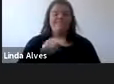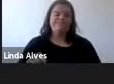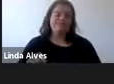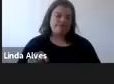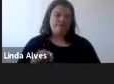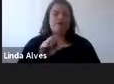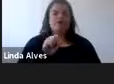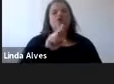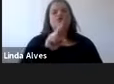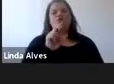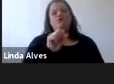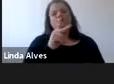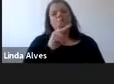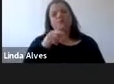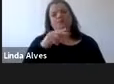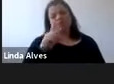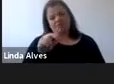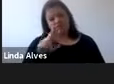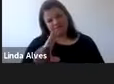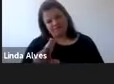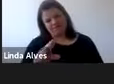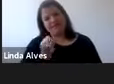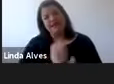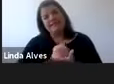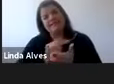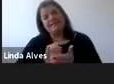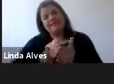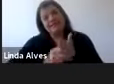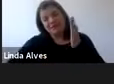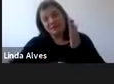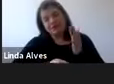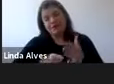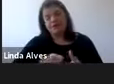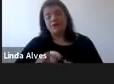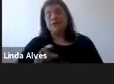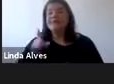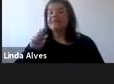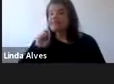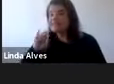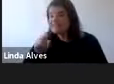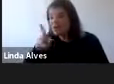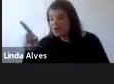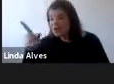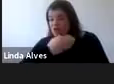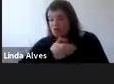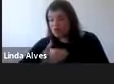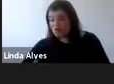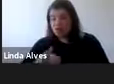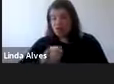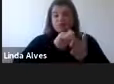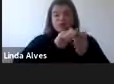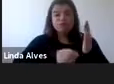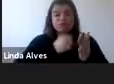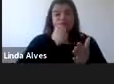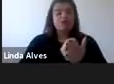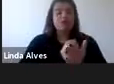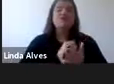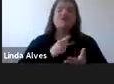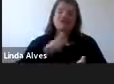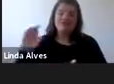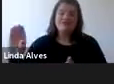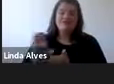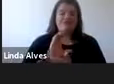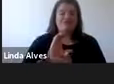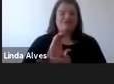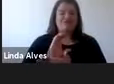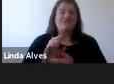acabou cancelando essa assinatura do protocolo. Porque se tivesse assinado aquele protocolo, esse investimento ia continuar acontecendo. Mas como